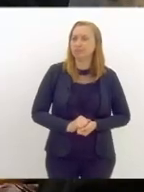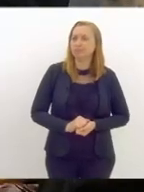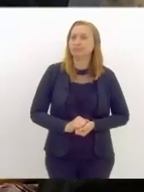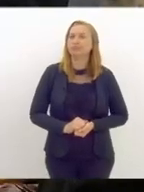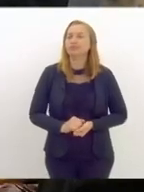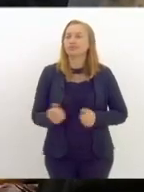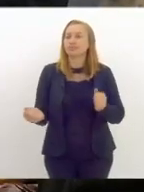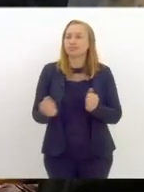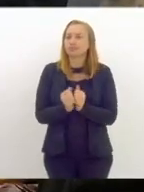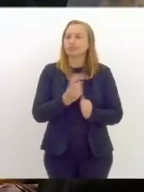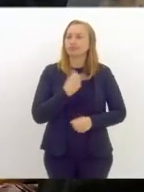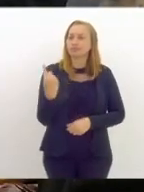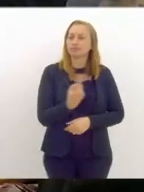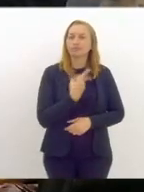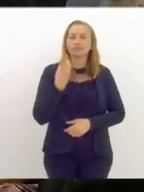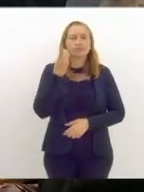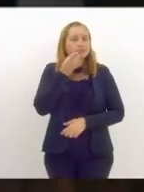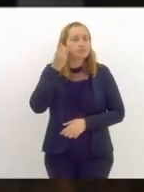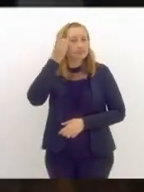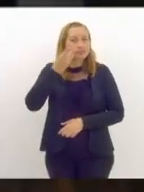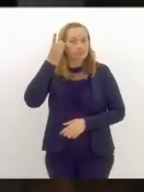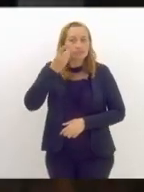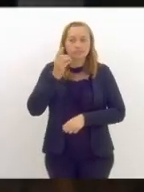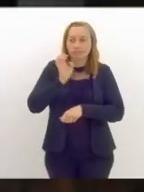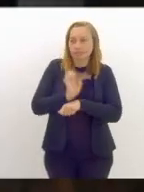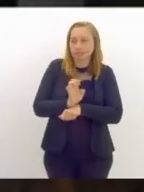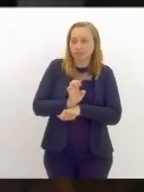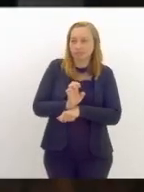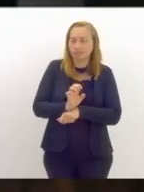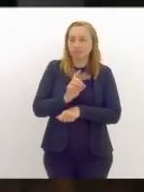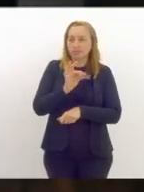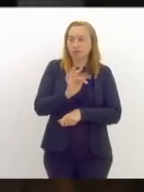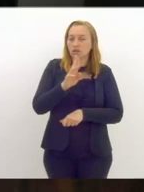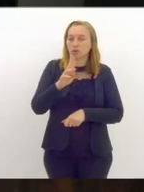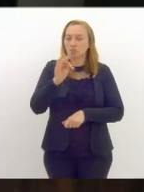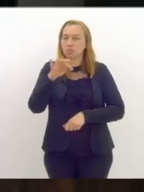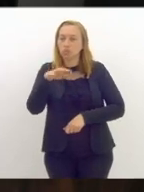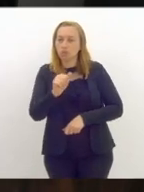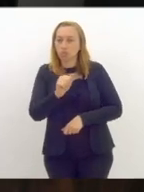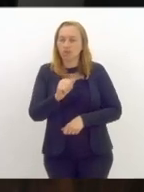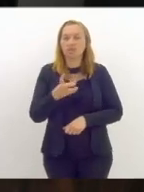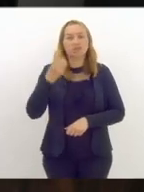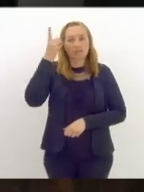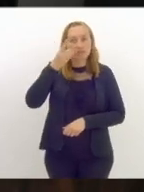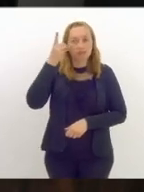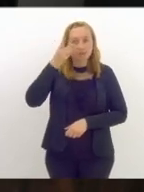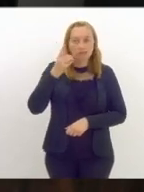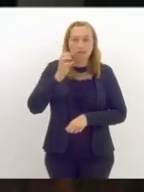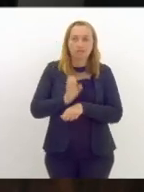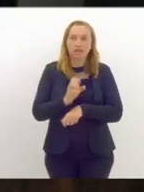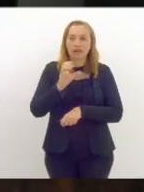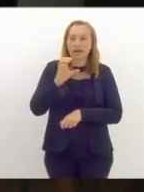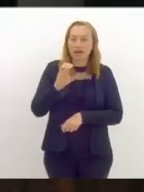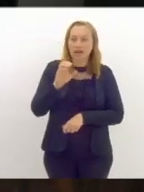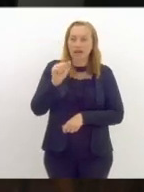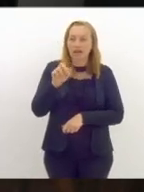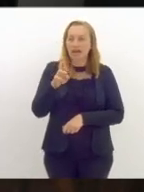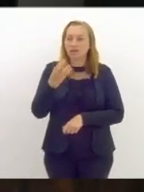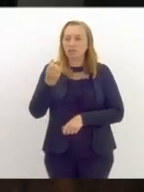Estão conosco, deputado estadual Tutuca, o deputado estadual Carlinho BNH,